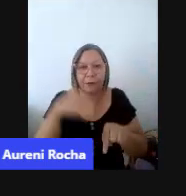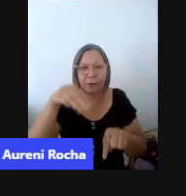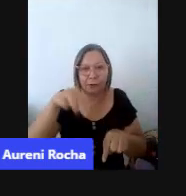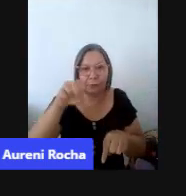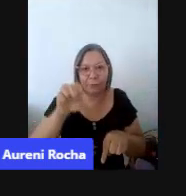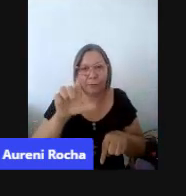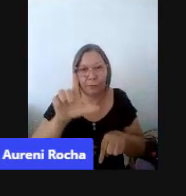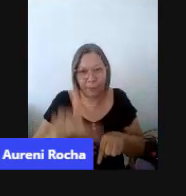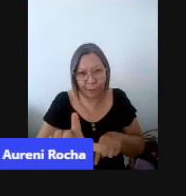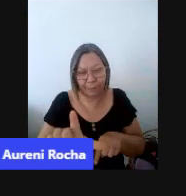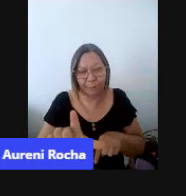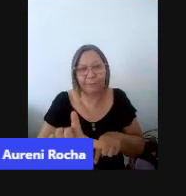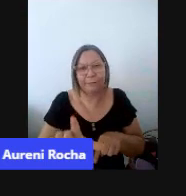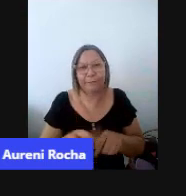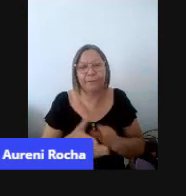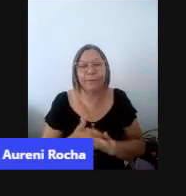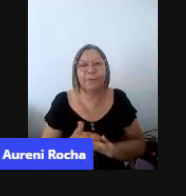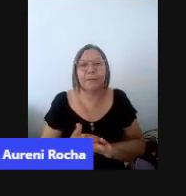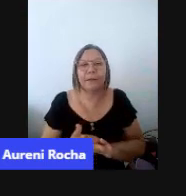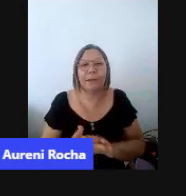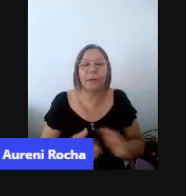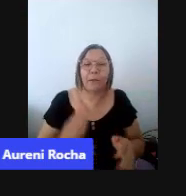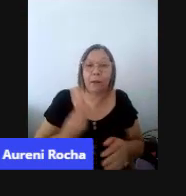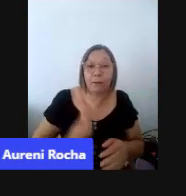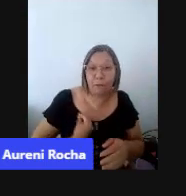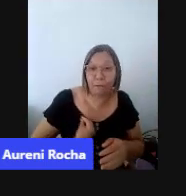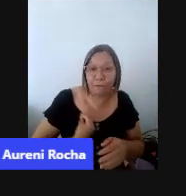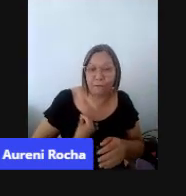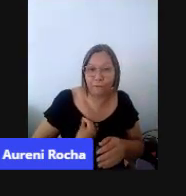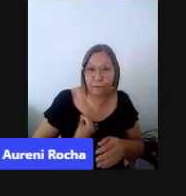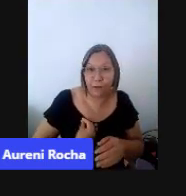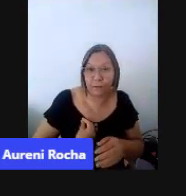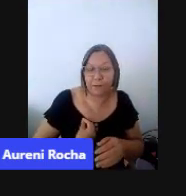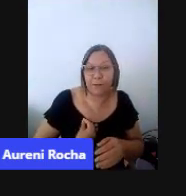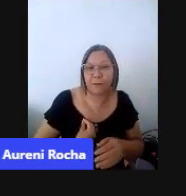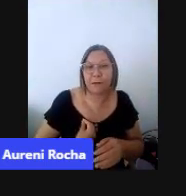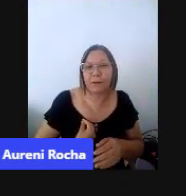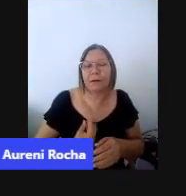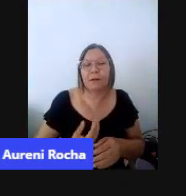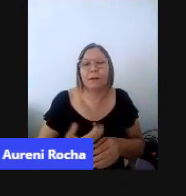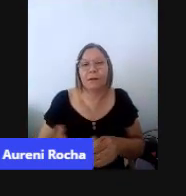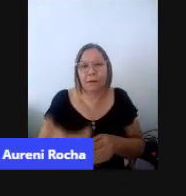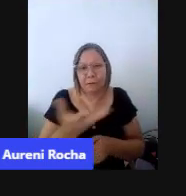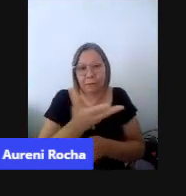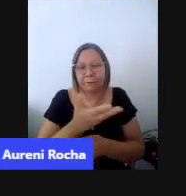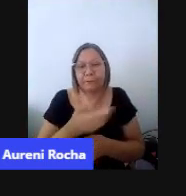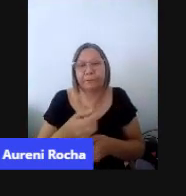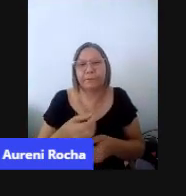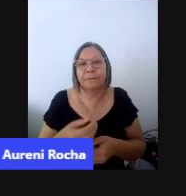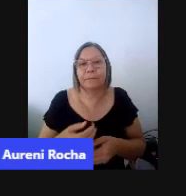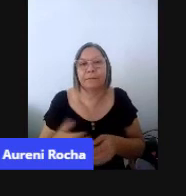convivência entre o apicultor e o tatu canastra é muito difícil, porque o tatu canastra, ele está